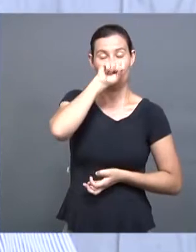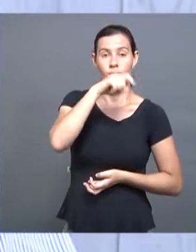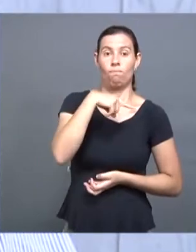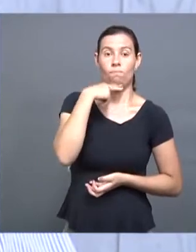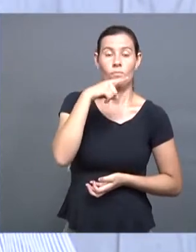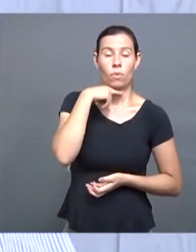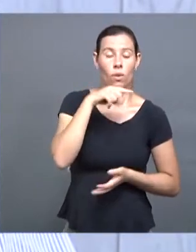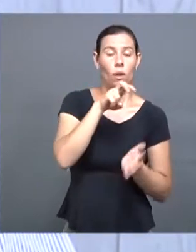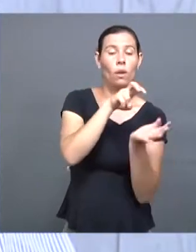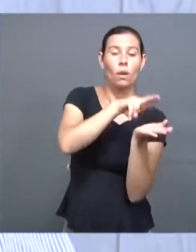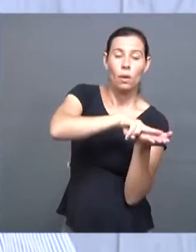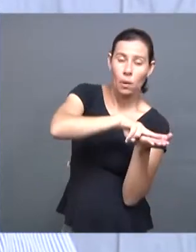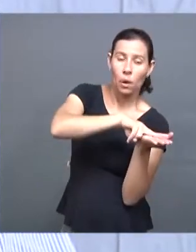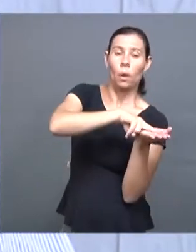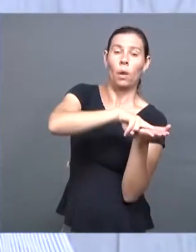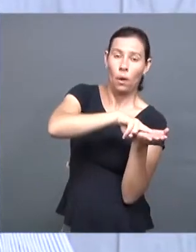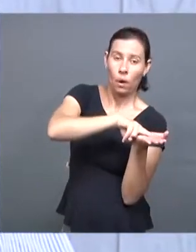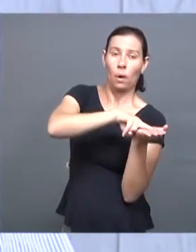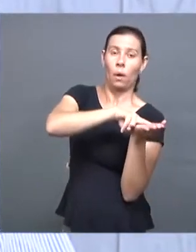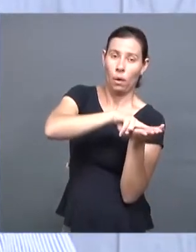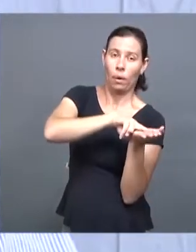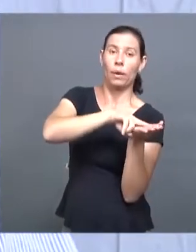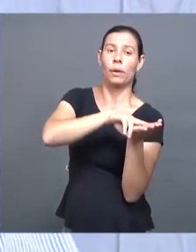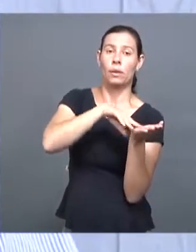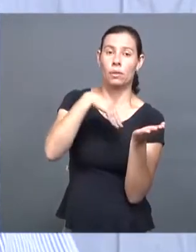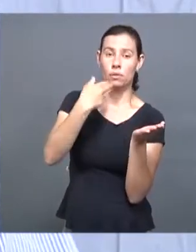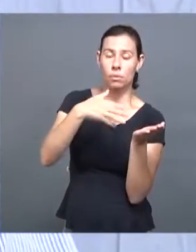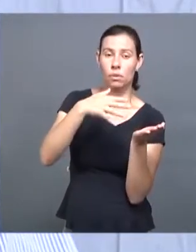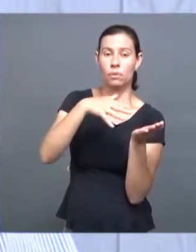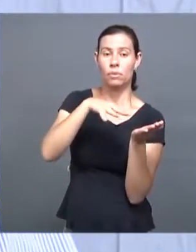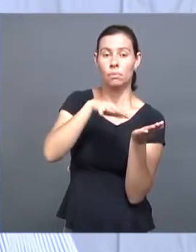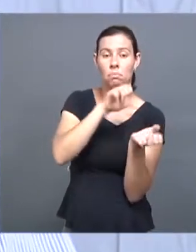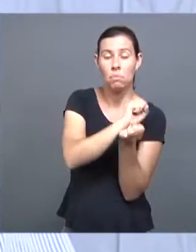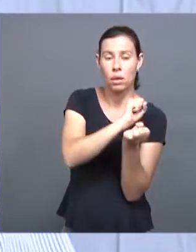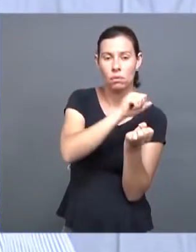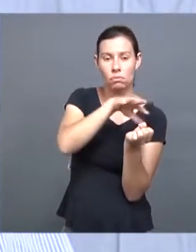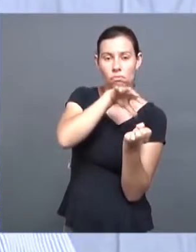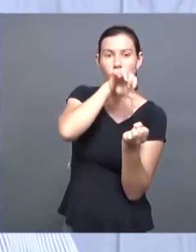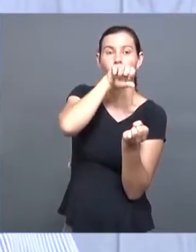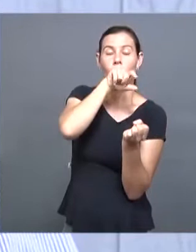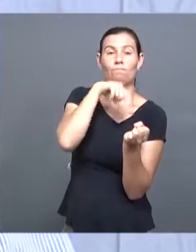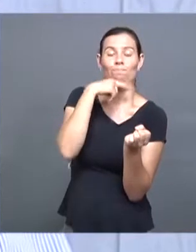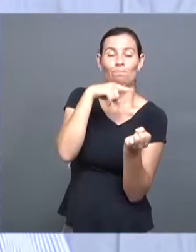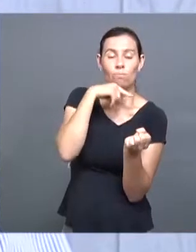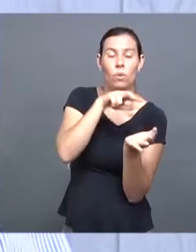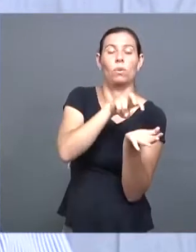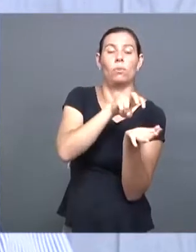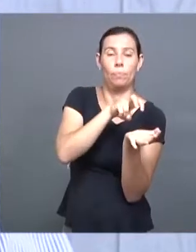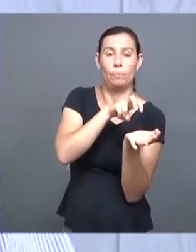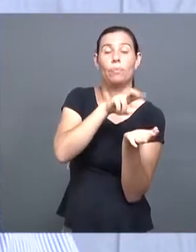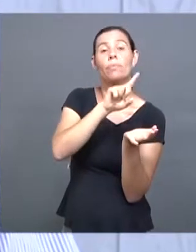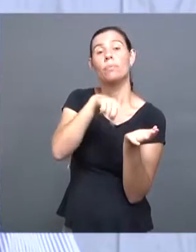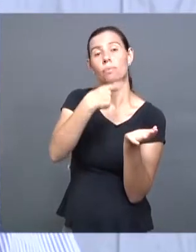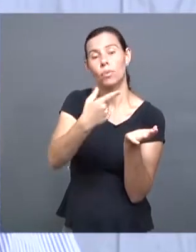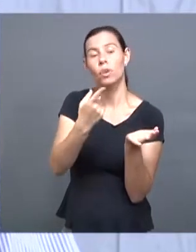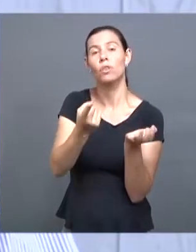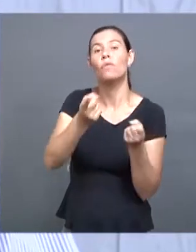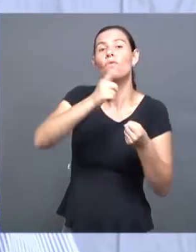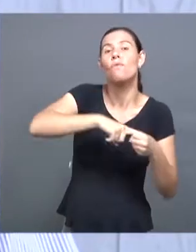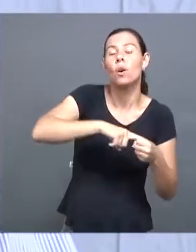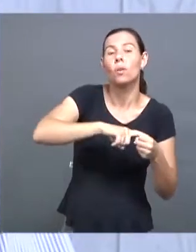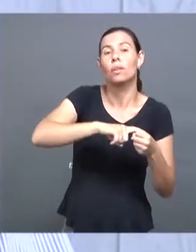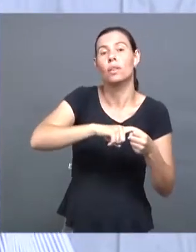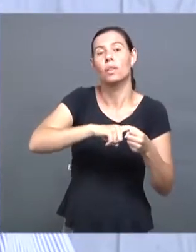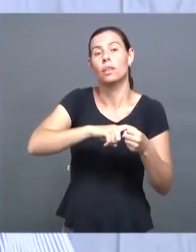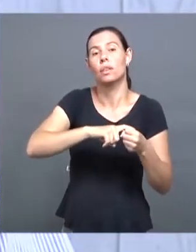E aí fica algum tempo sem respirar e volta a respirar de novo. Isso quando ocorre poucas vezes durante a noite, não tem problema. Agora tem